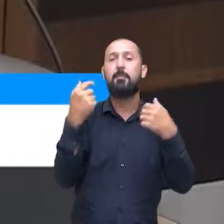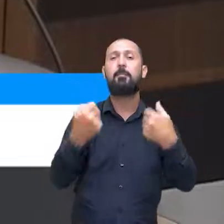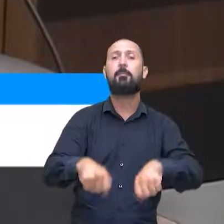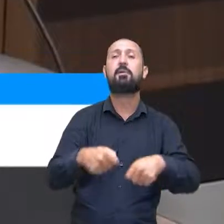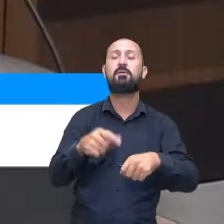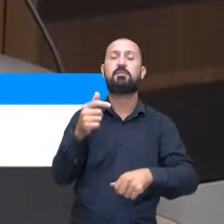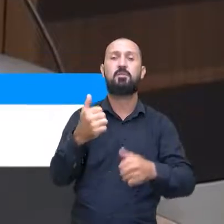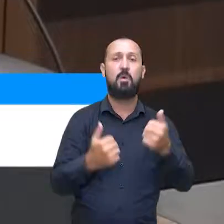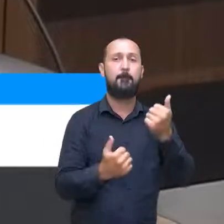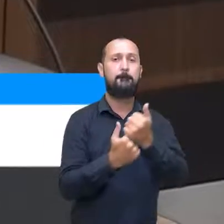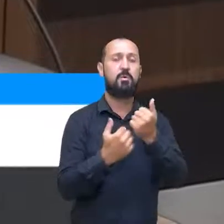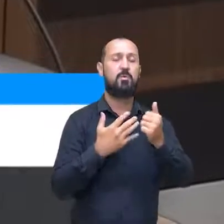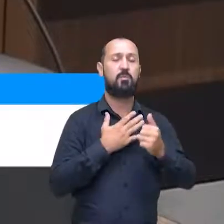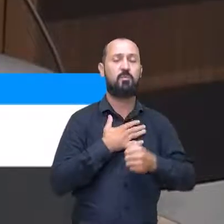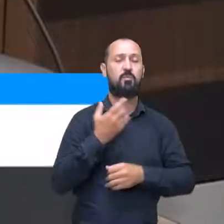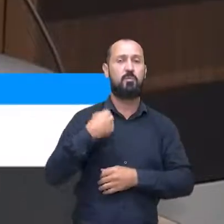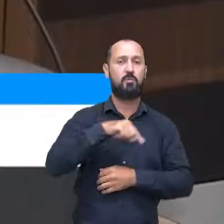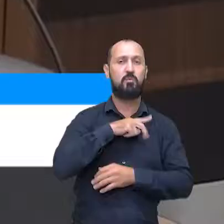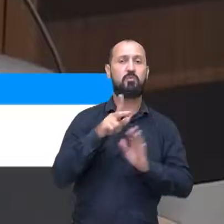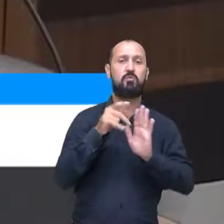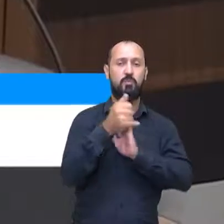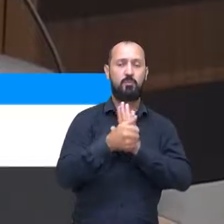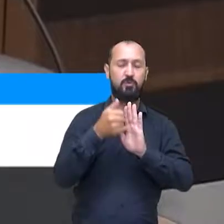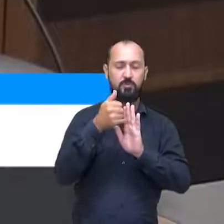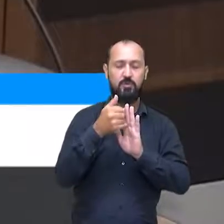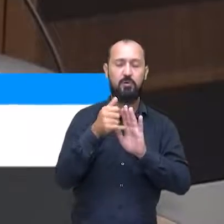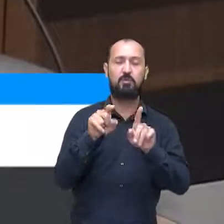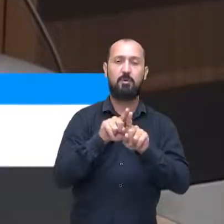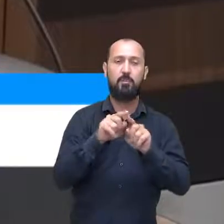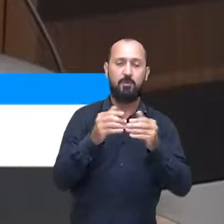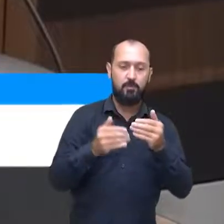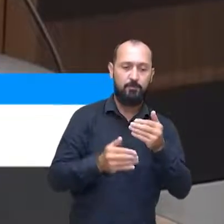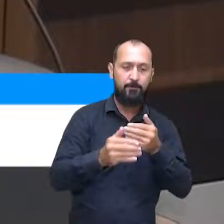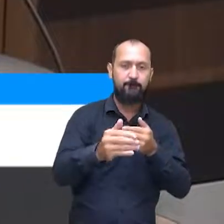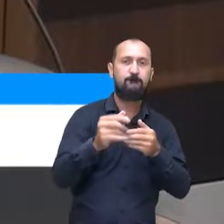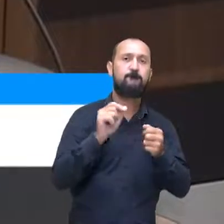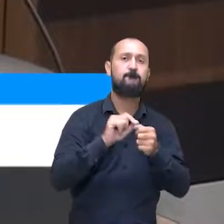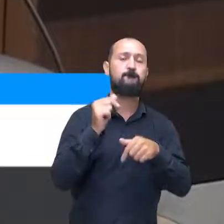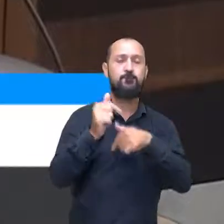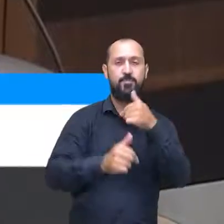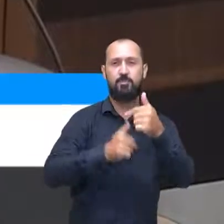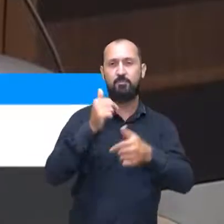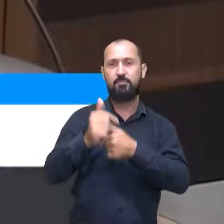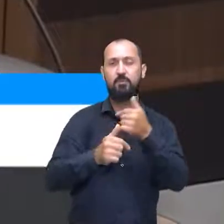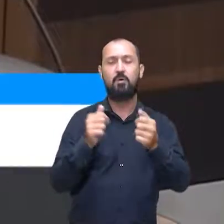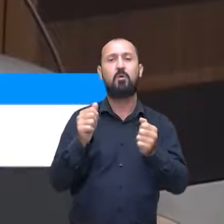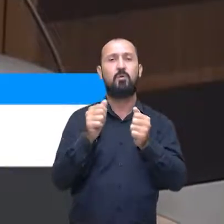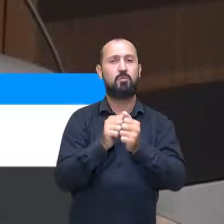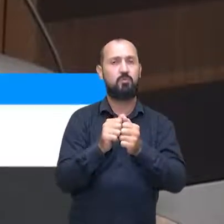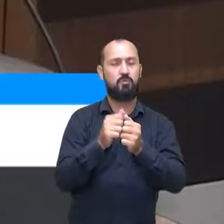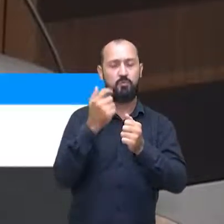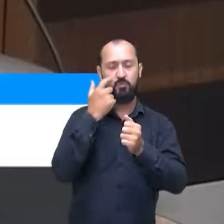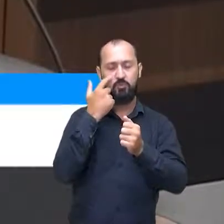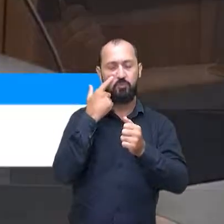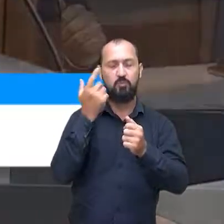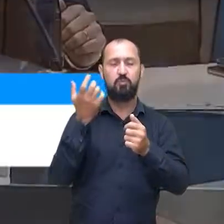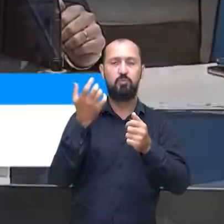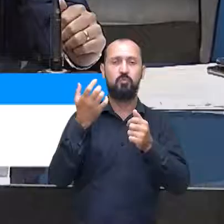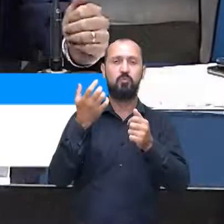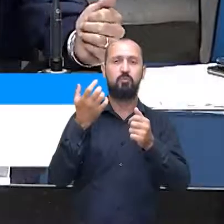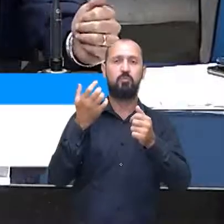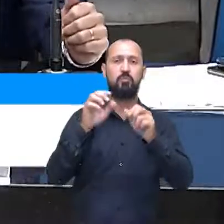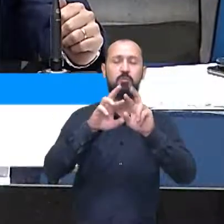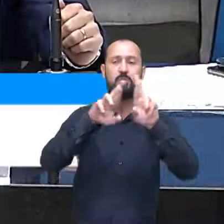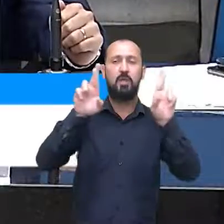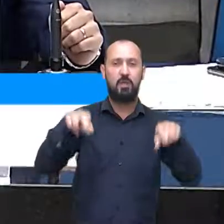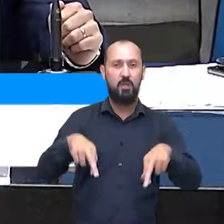sem dúvida, a gente vai precisar do apoio de Vossa Excelência para que o nosso projeto também encaminhe e a gente possa fazer um trabalho na rede